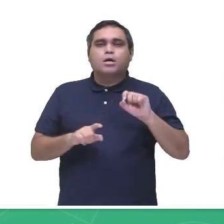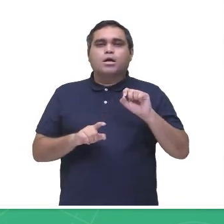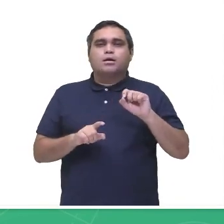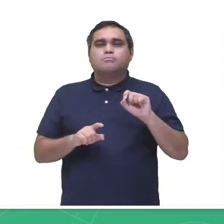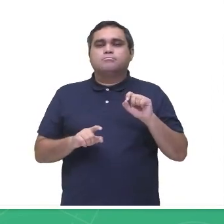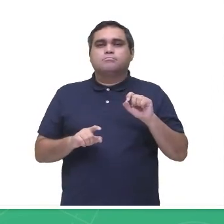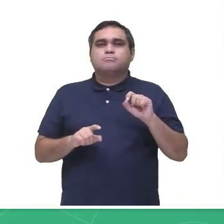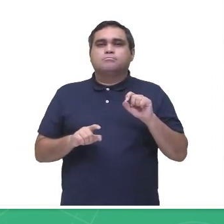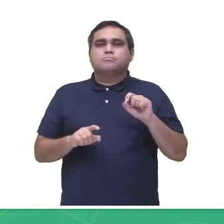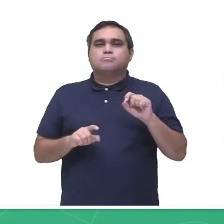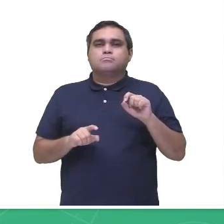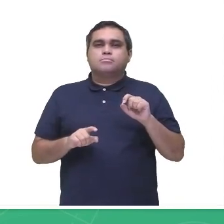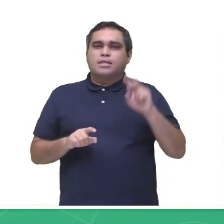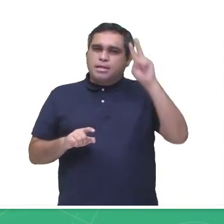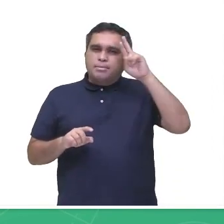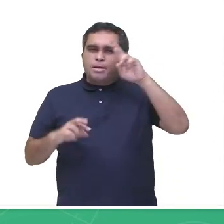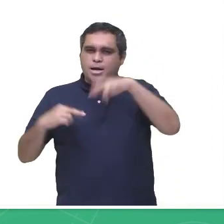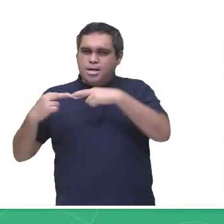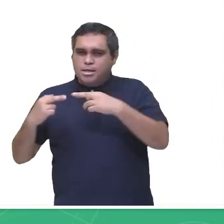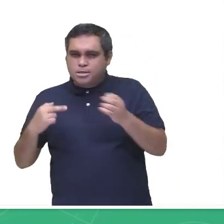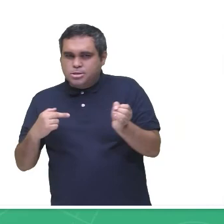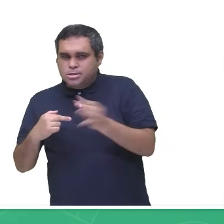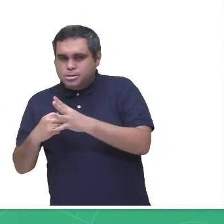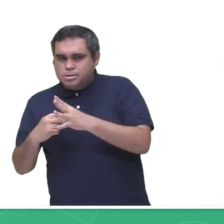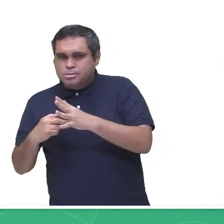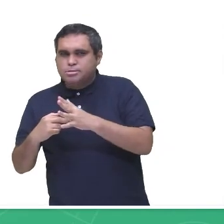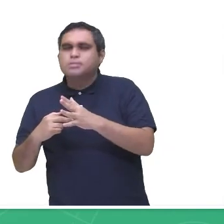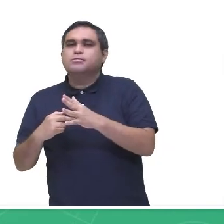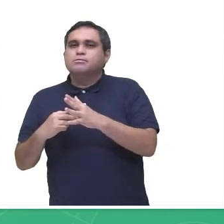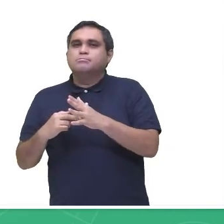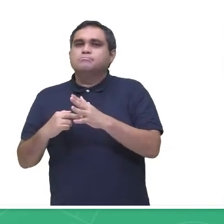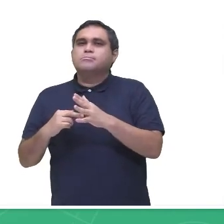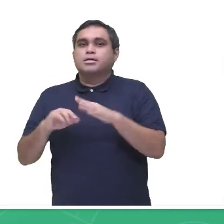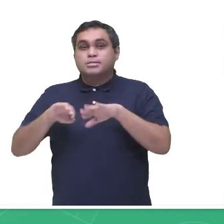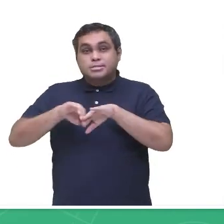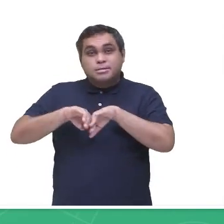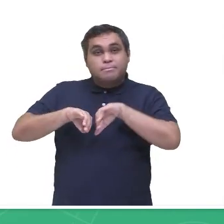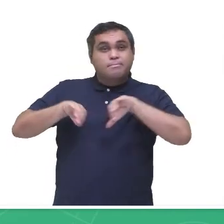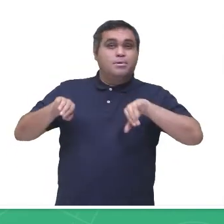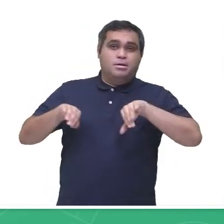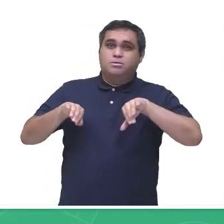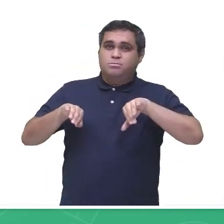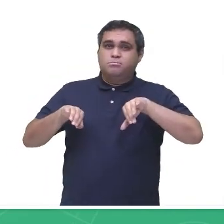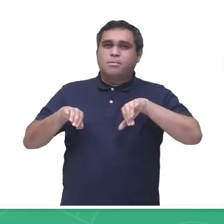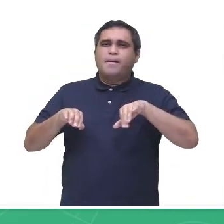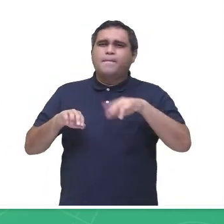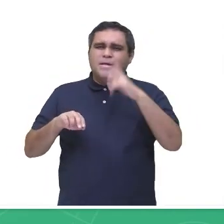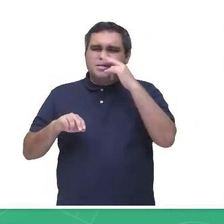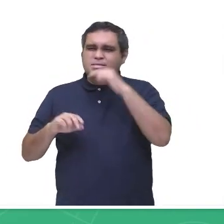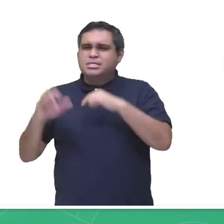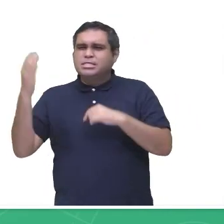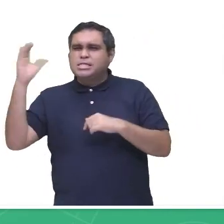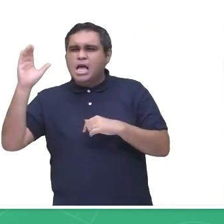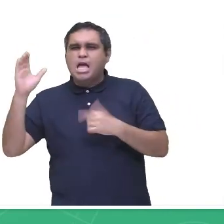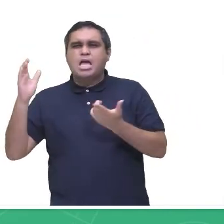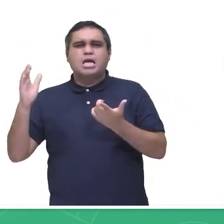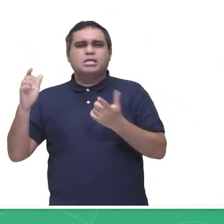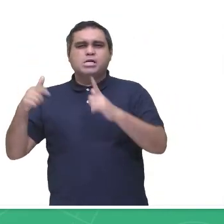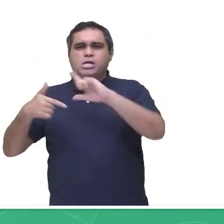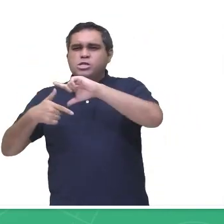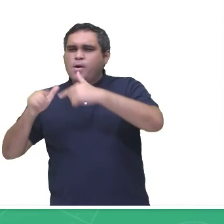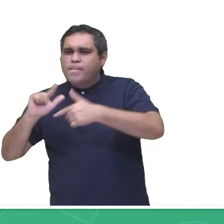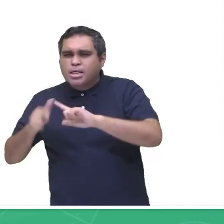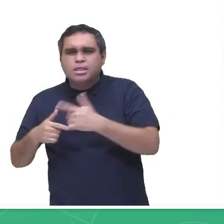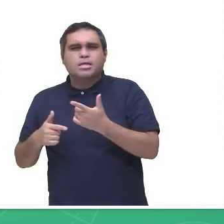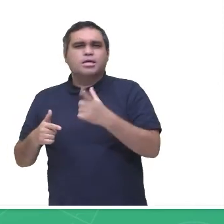questão do período renascentista, algo muito acadêmico, que tinha resposta de tudo através de